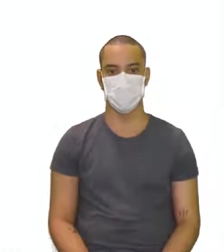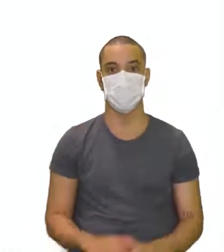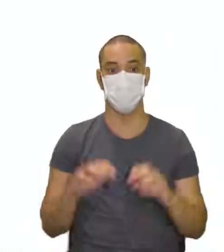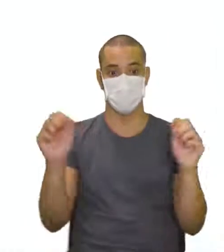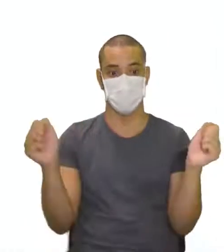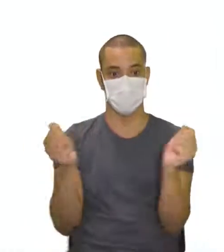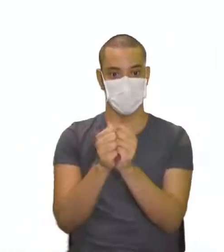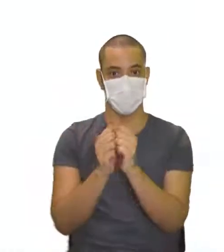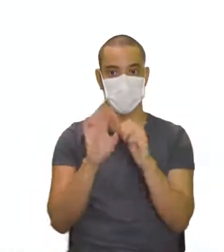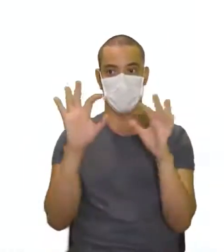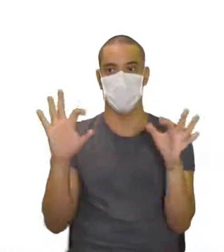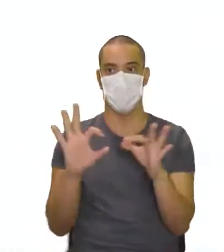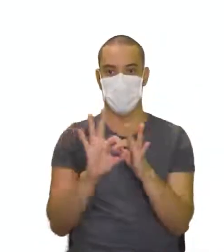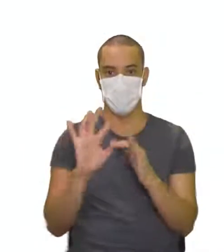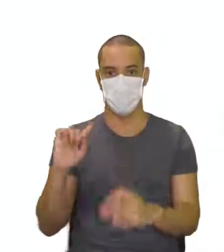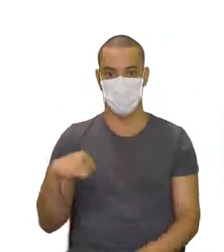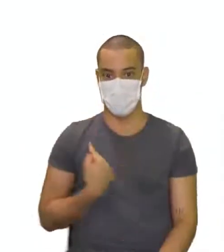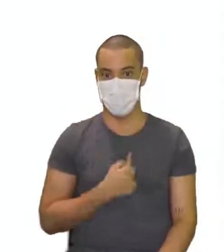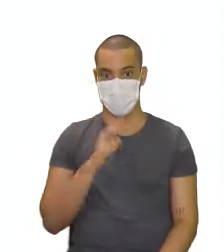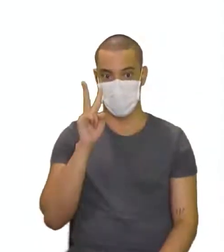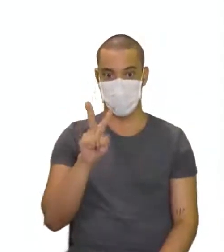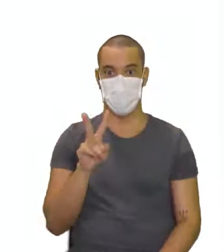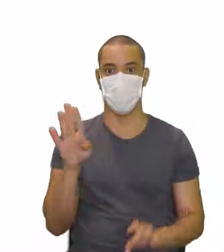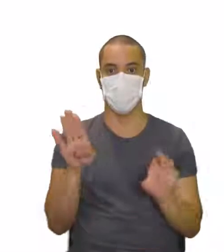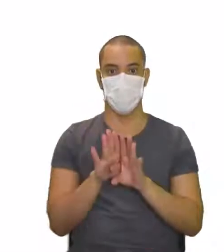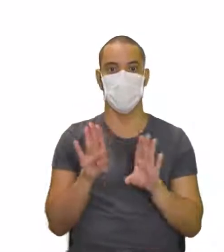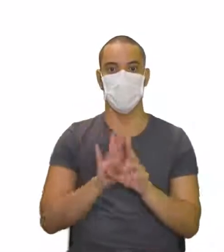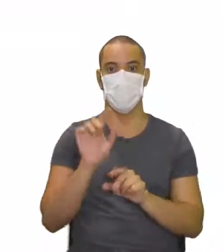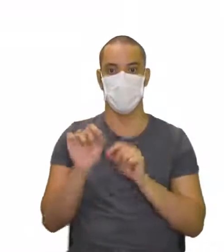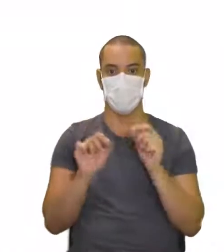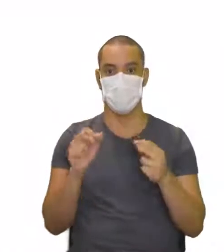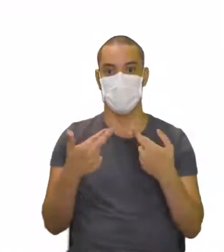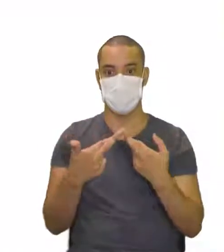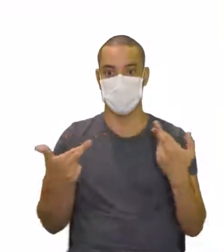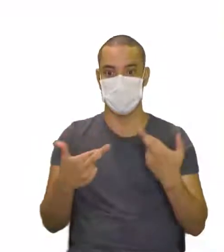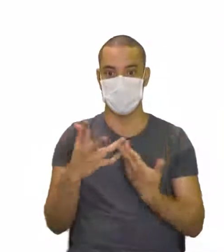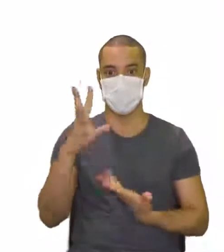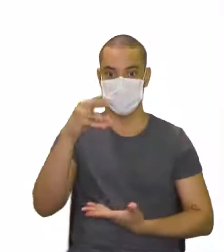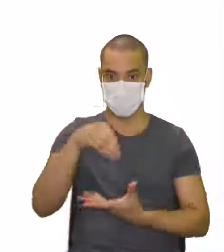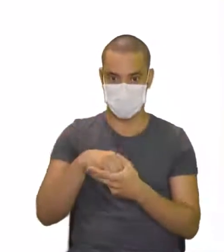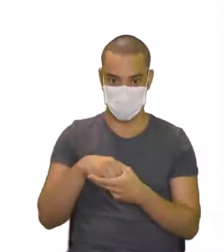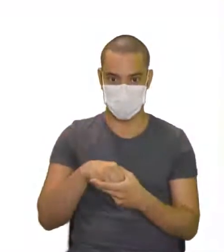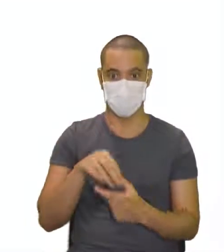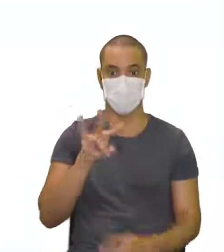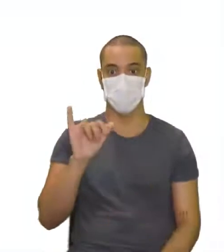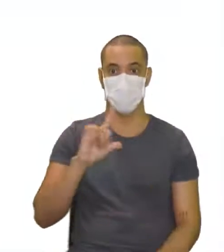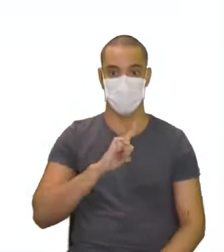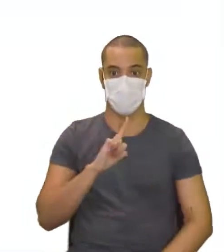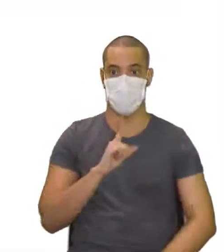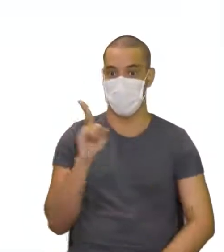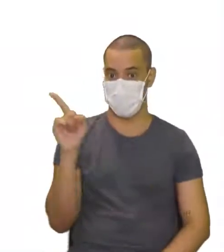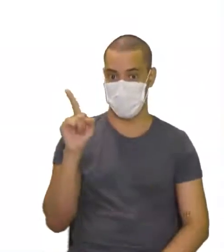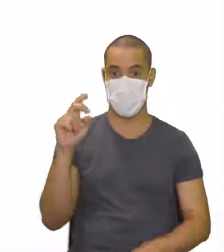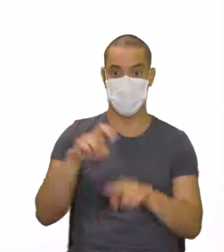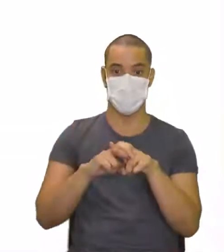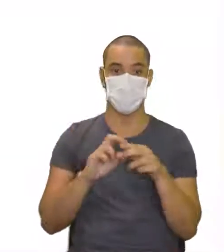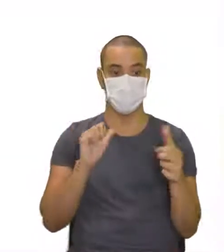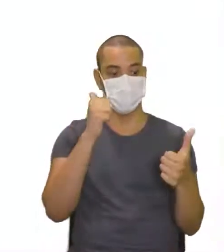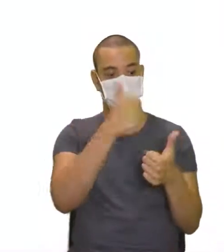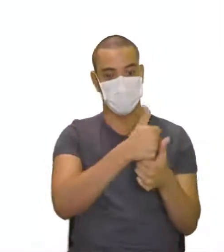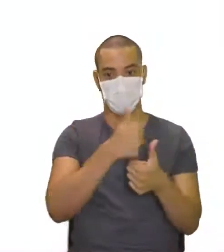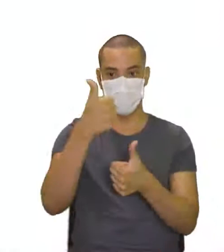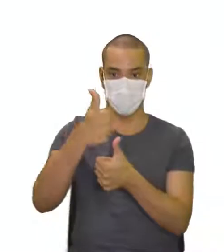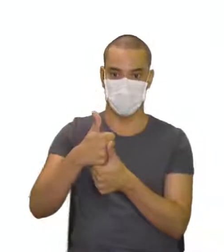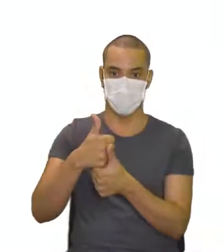π, nós vimos também que com resistência eu vou ter isso daqui. Né? Então, substituindo aqui, olha só,